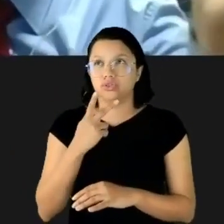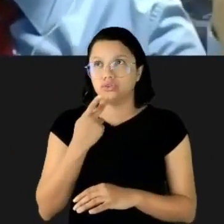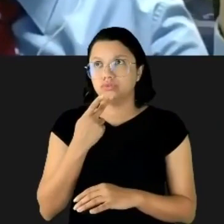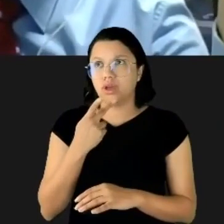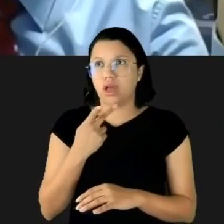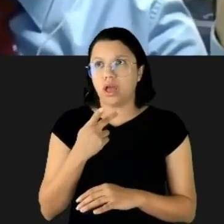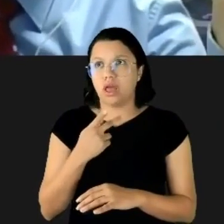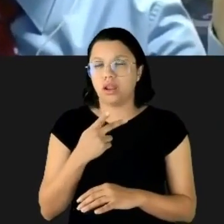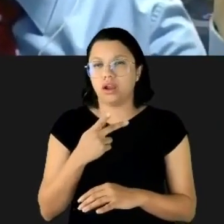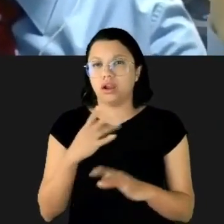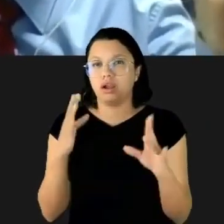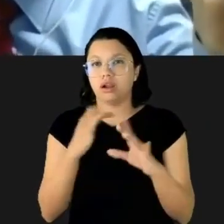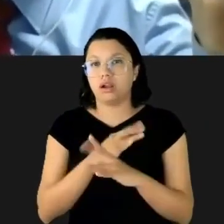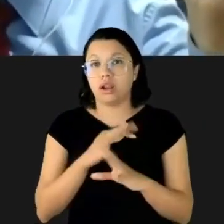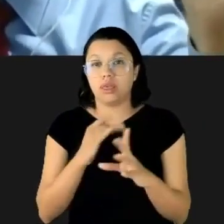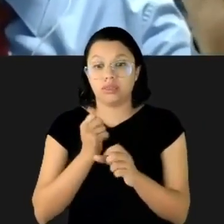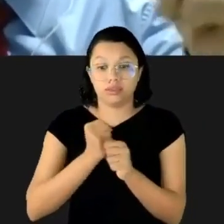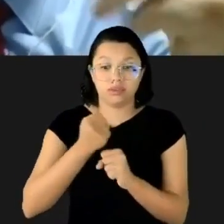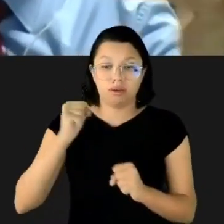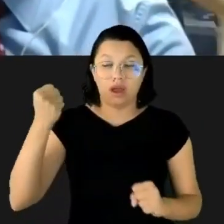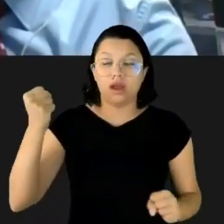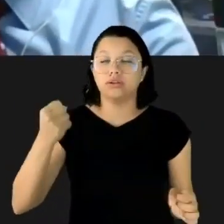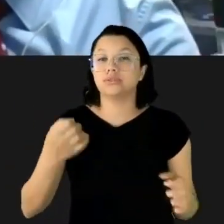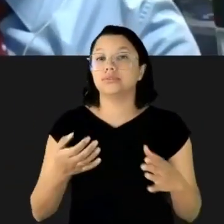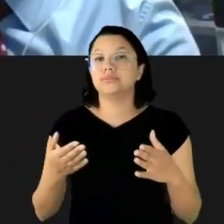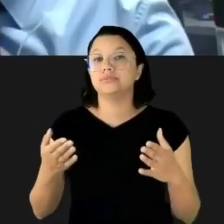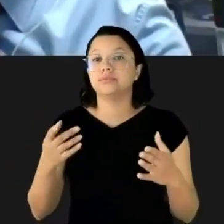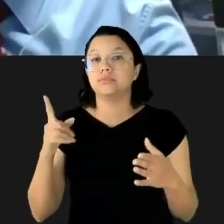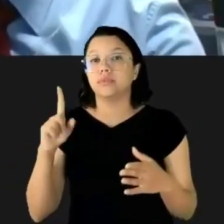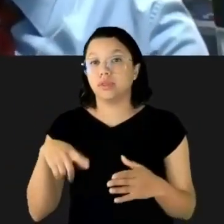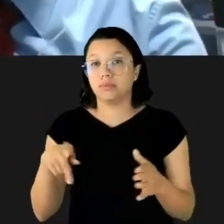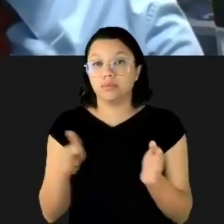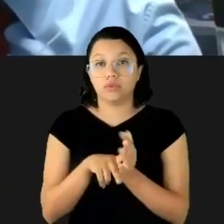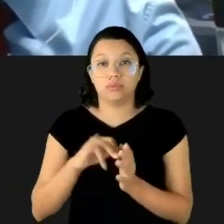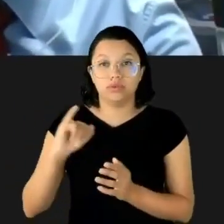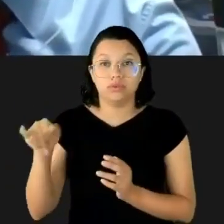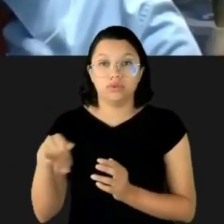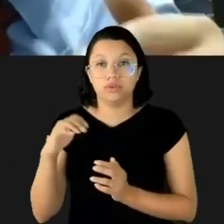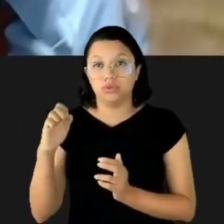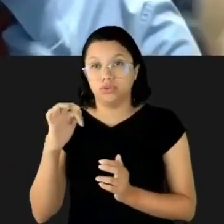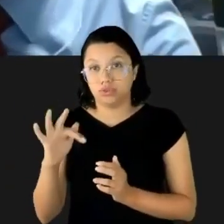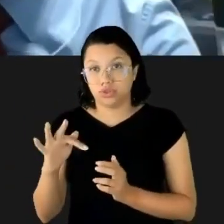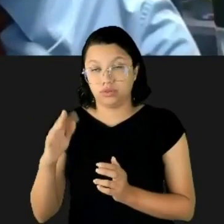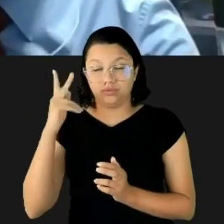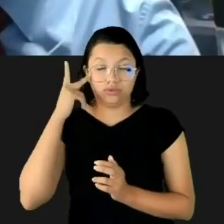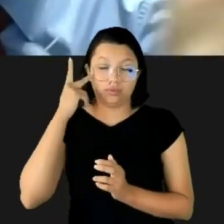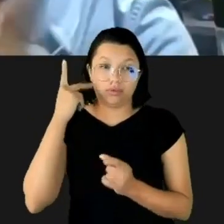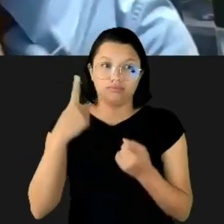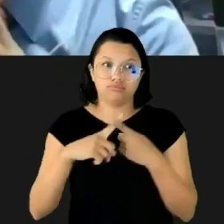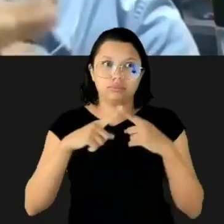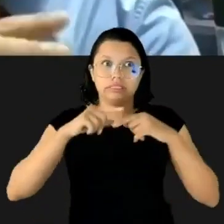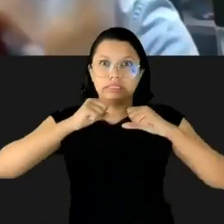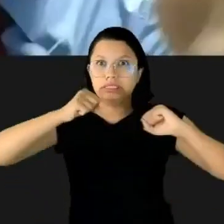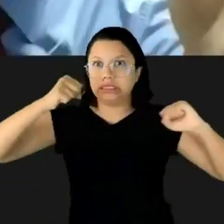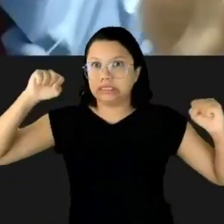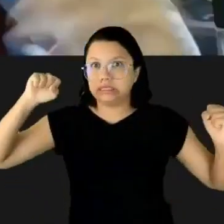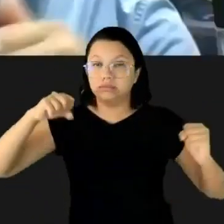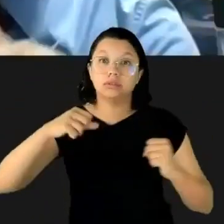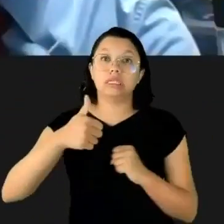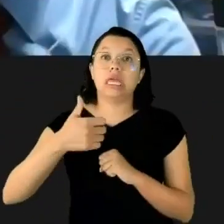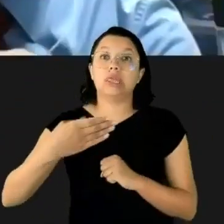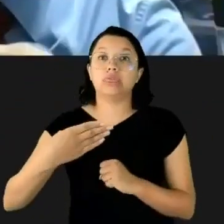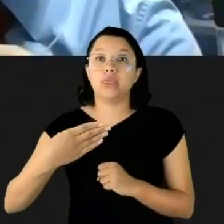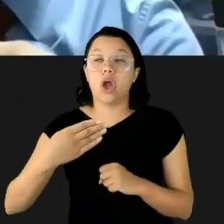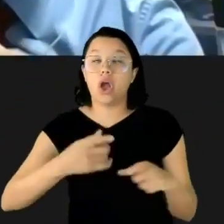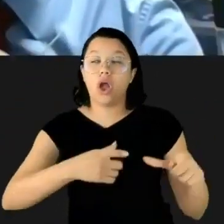chama agora mas na época se chamava o fluxo expandido exatamente o fluxo do GF de São Paulo porque ele é enorme são 14